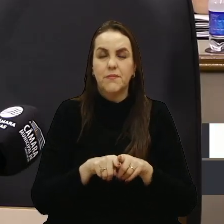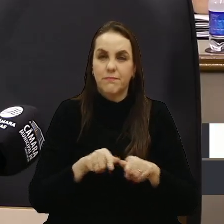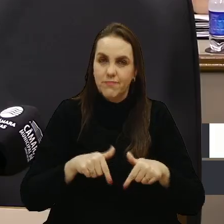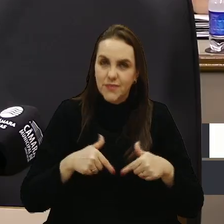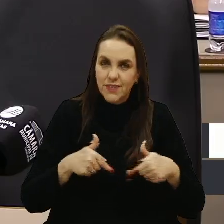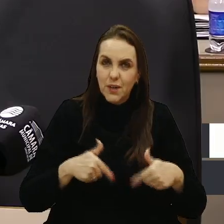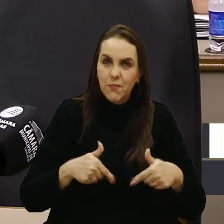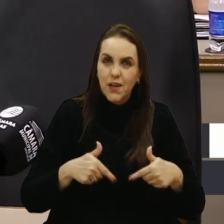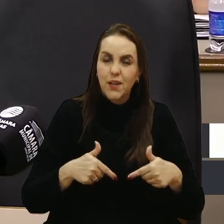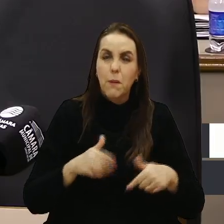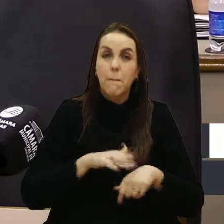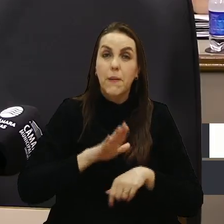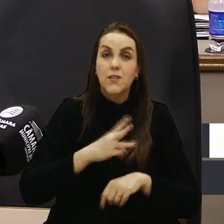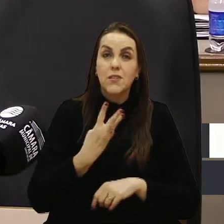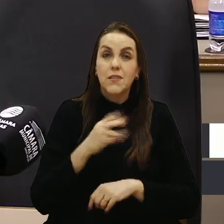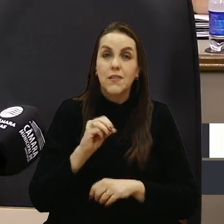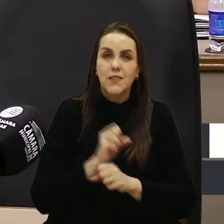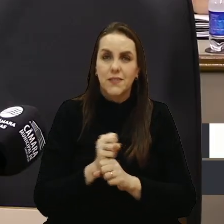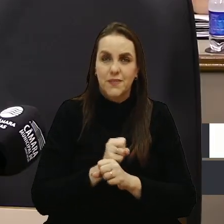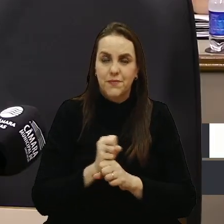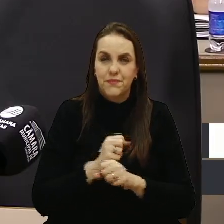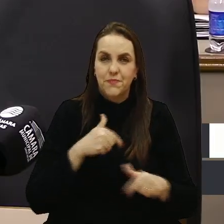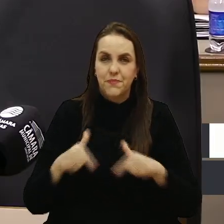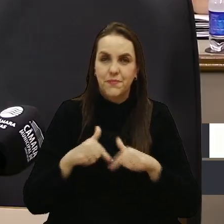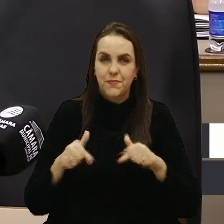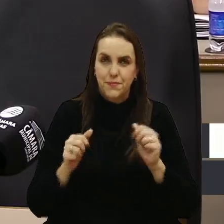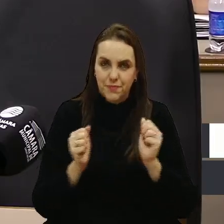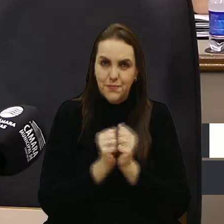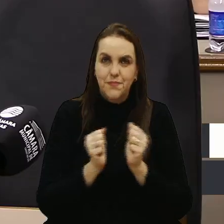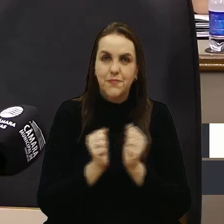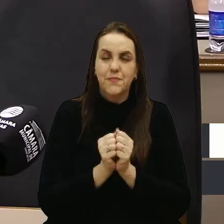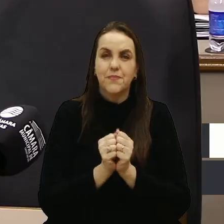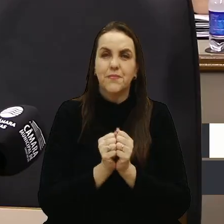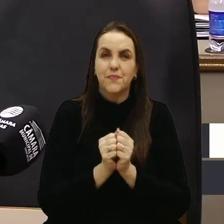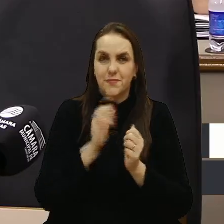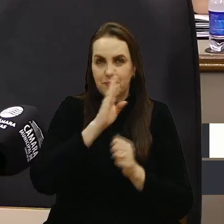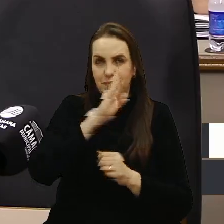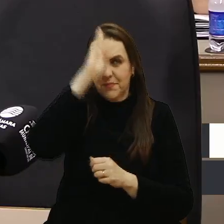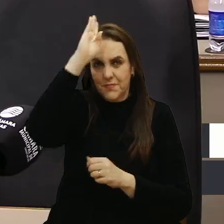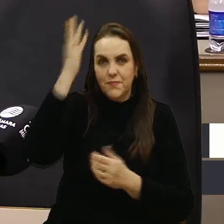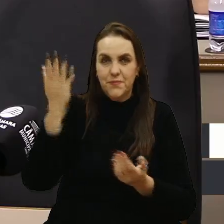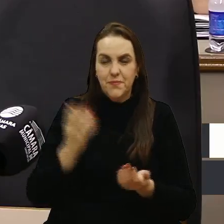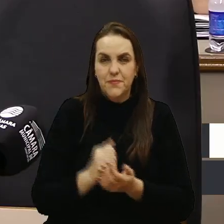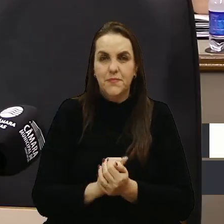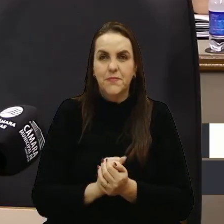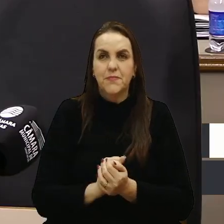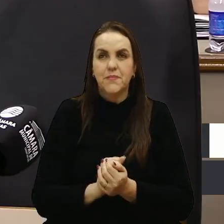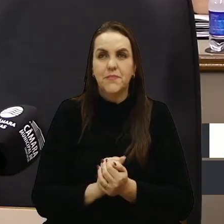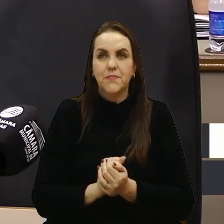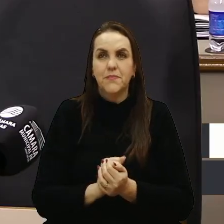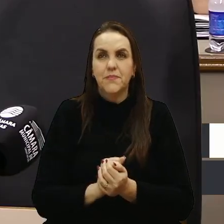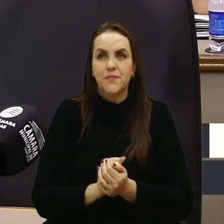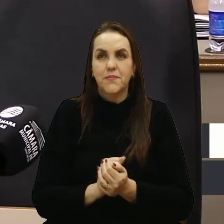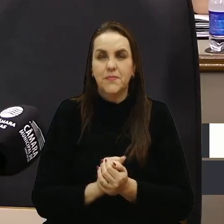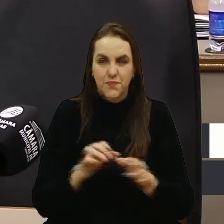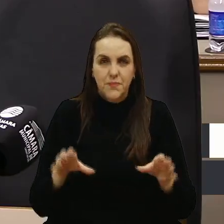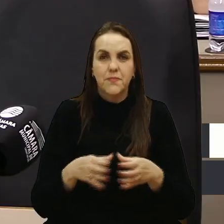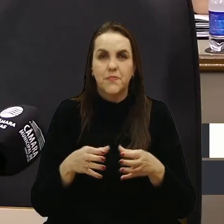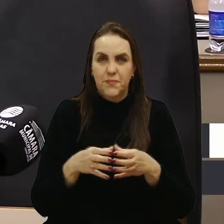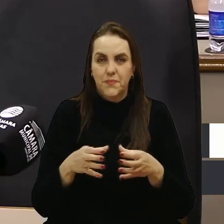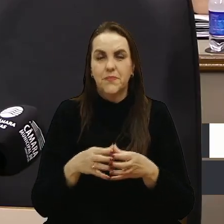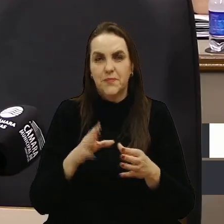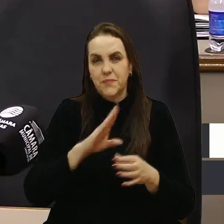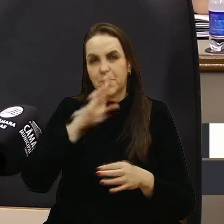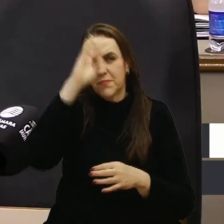por mais de 30 anos, trabalhando junto nas forças da Brigada Militar, né, no Corpo de Bombeiros.